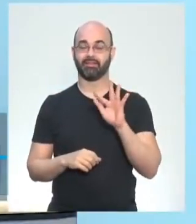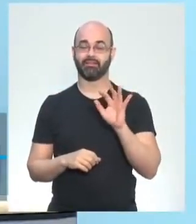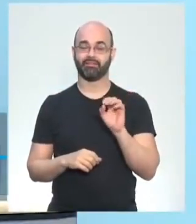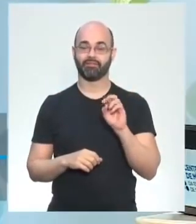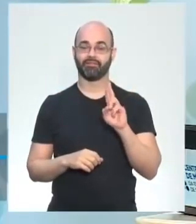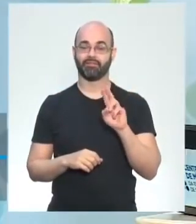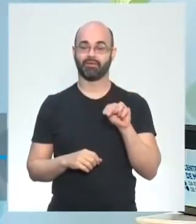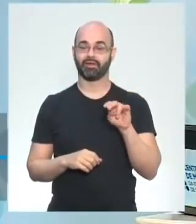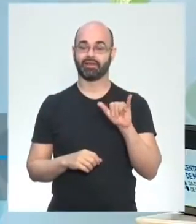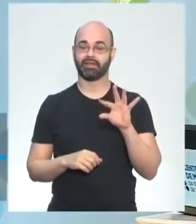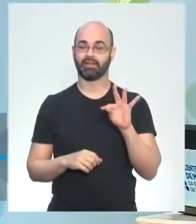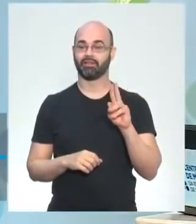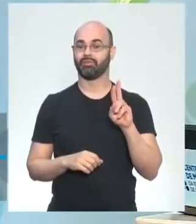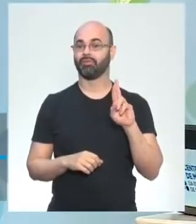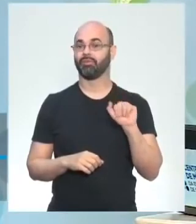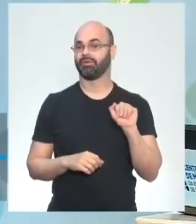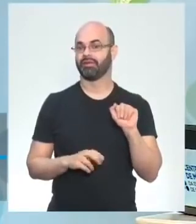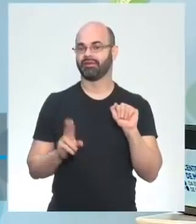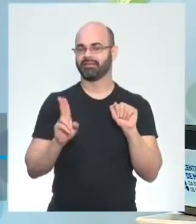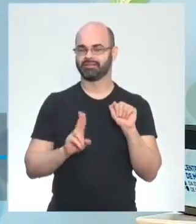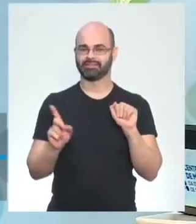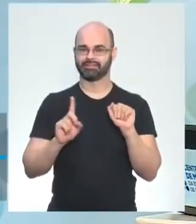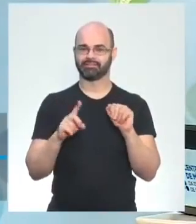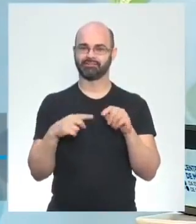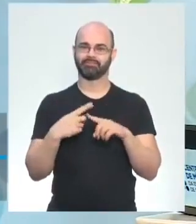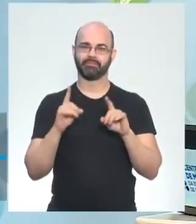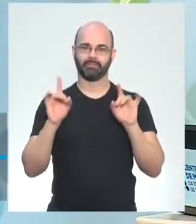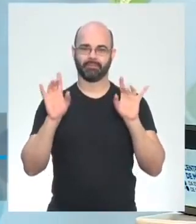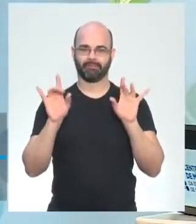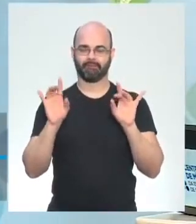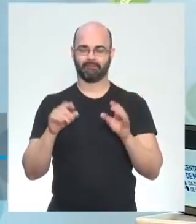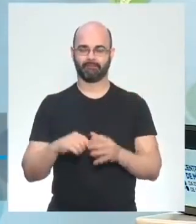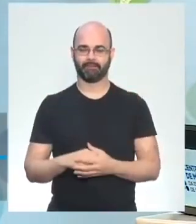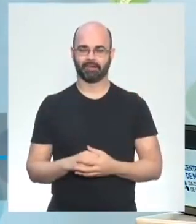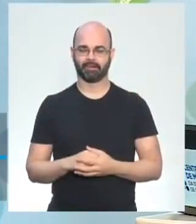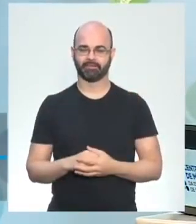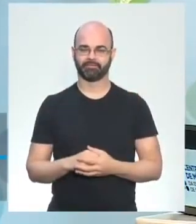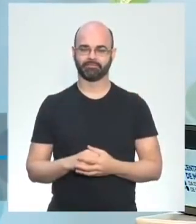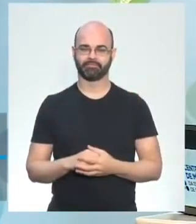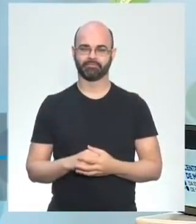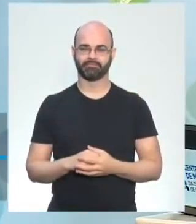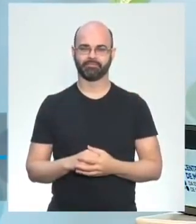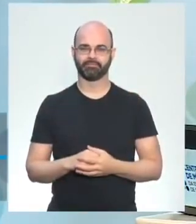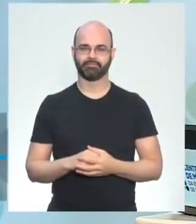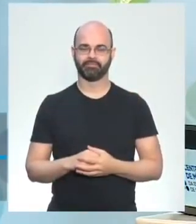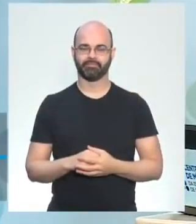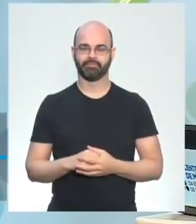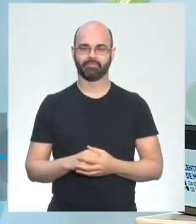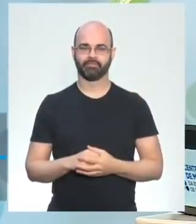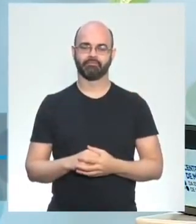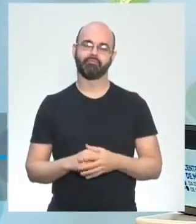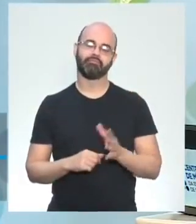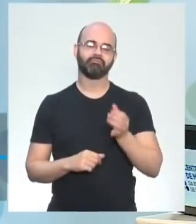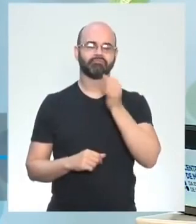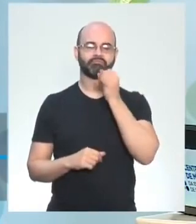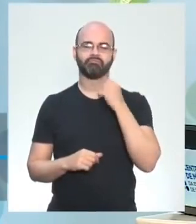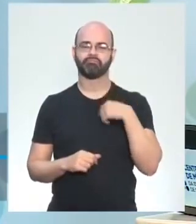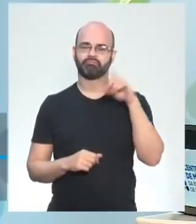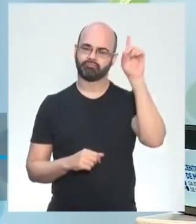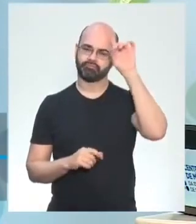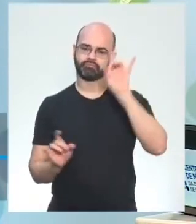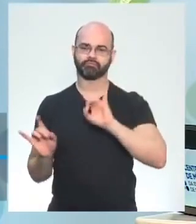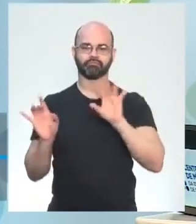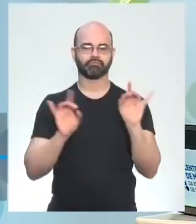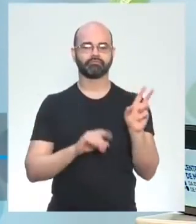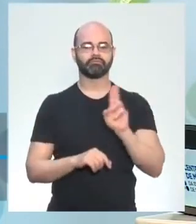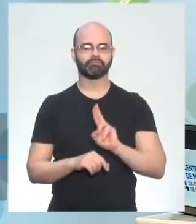arte de fazer joias, né? Isso mesmo. Olha Por isso que legal. ela é excepcional, né? Legal. Então essa medida aí que nós não temos no dia a dia, mas ela é